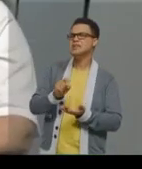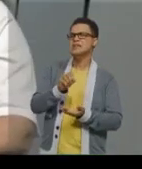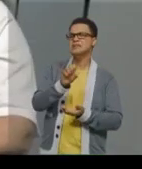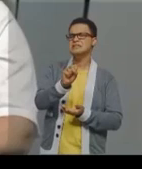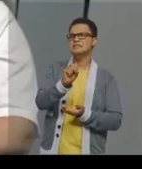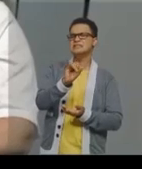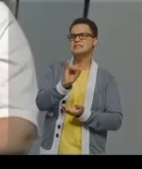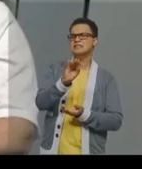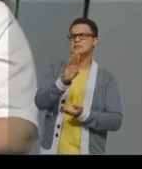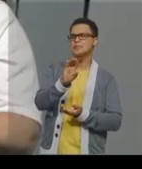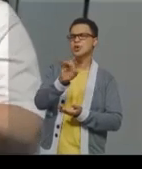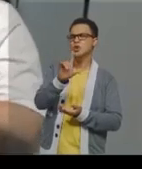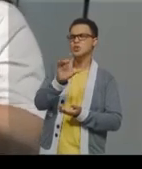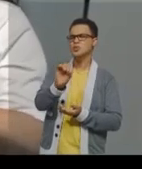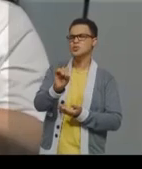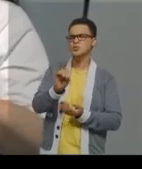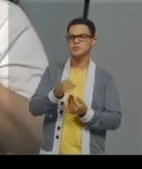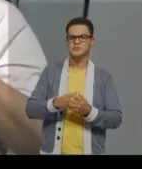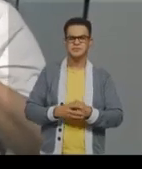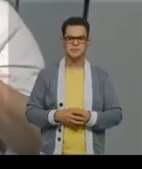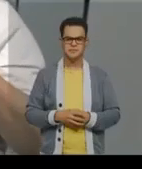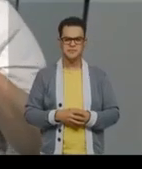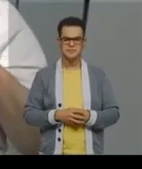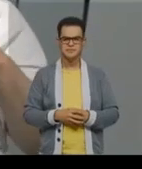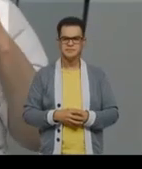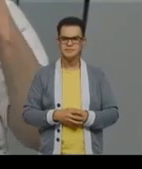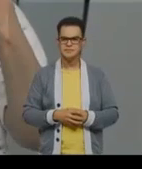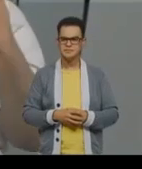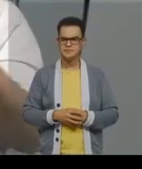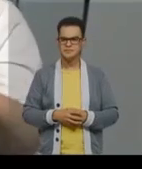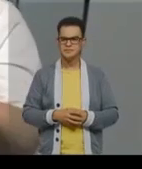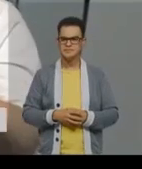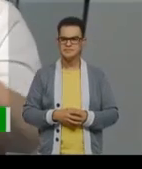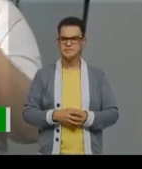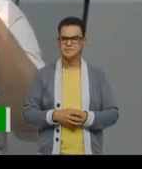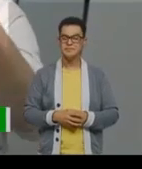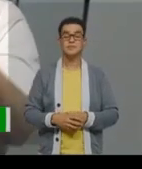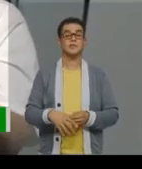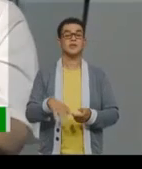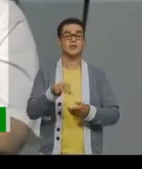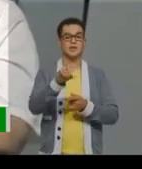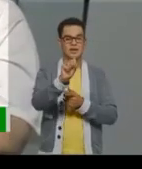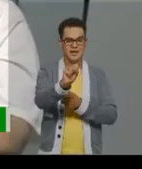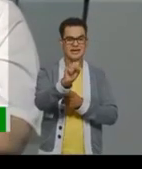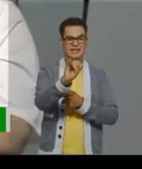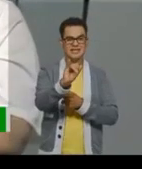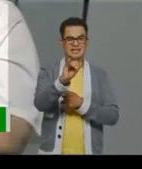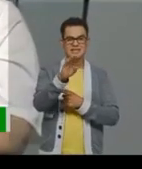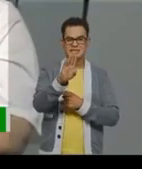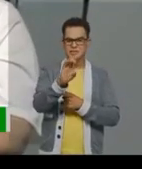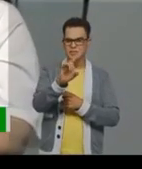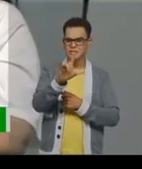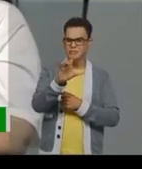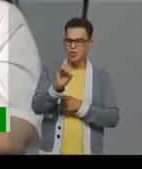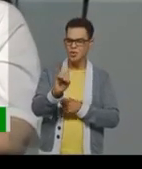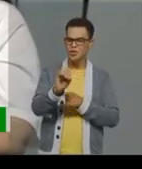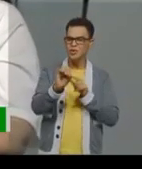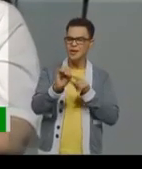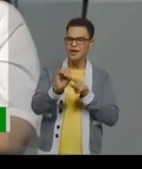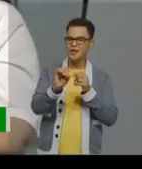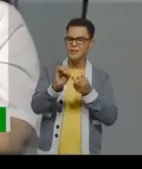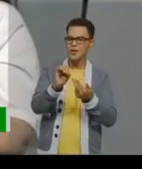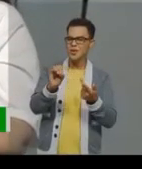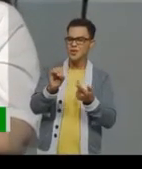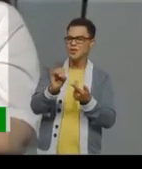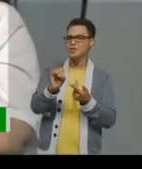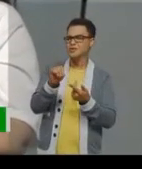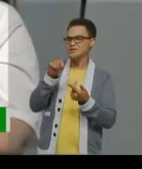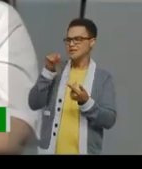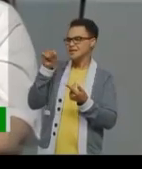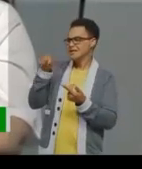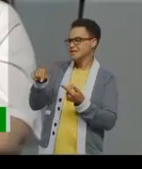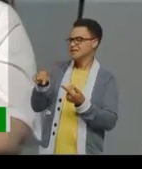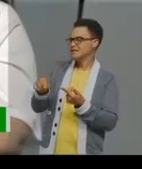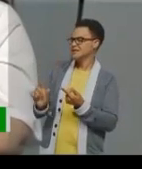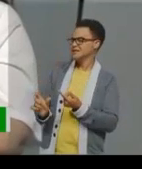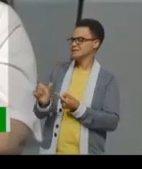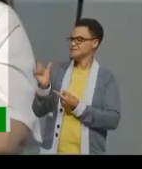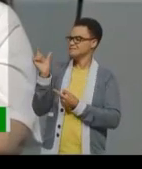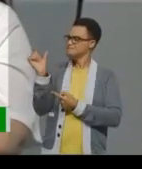o símbolo é uma coisa que não é simplesmente aquilo que ela é. É algo que tem um